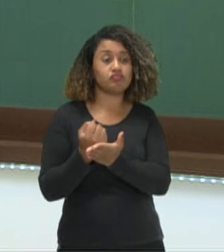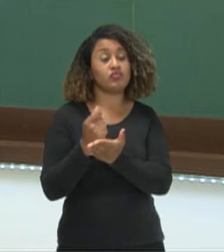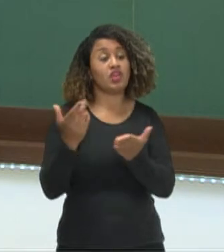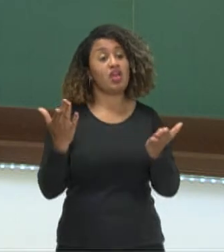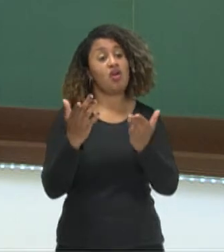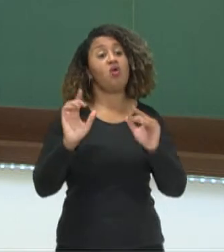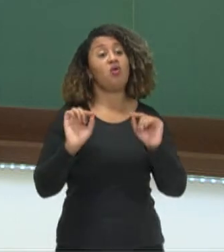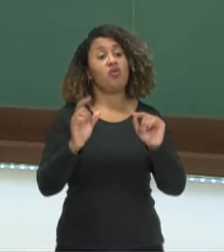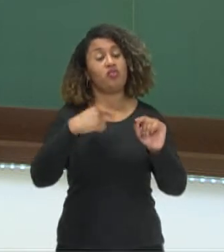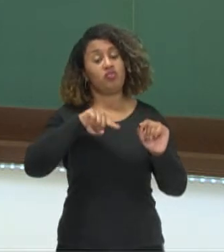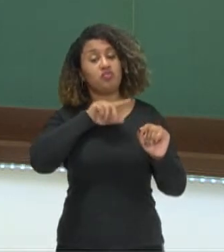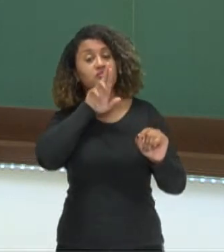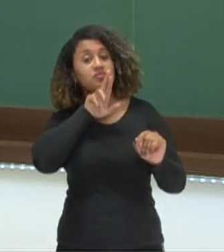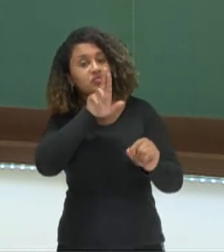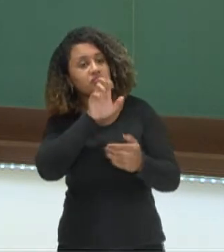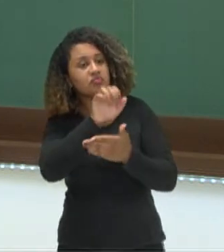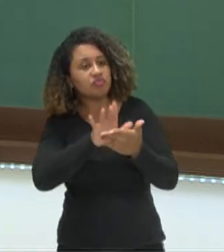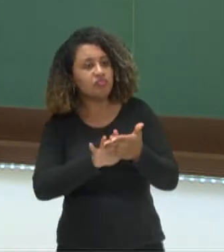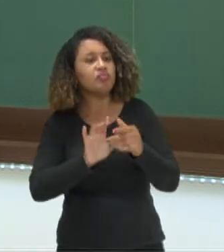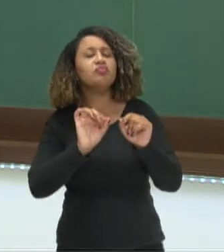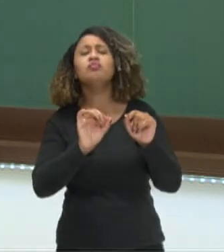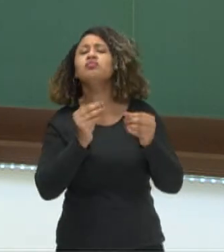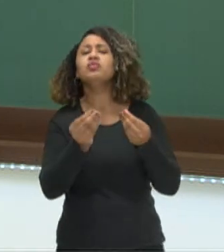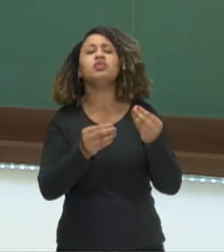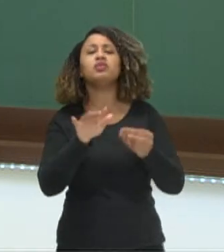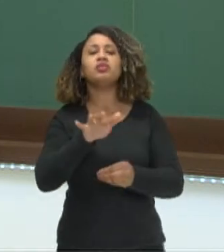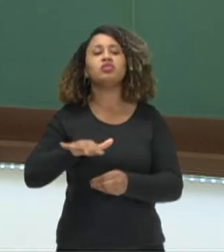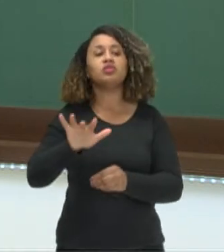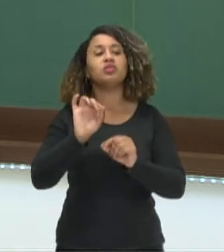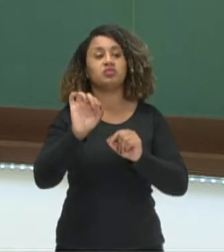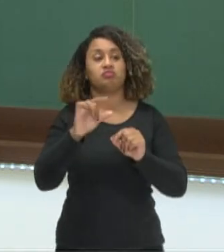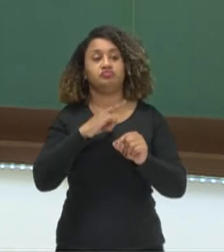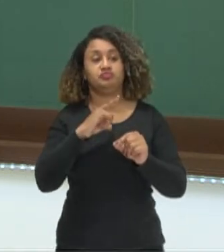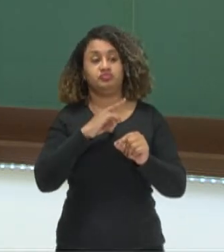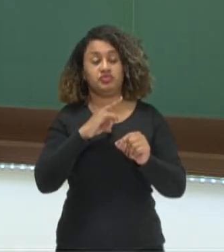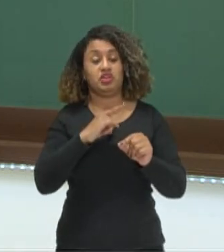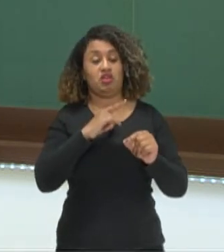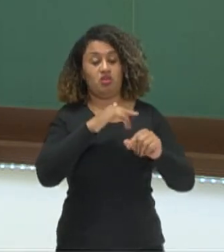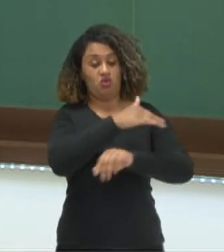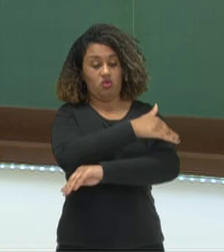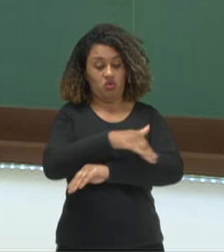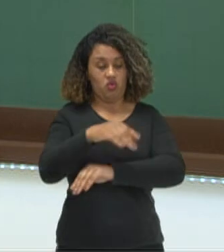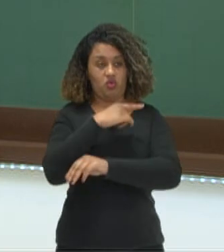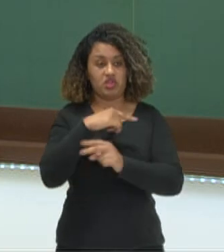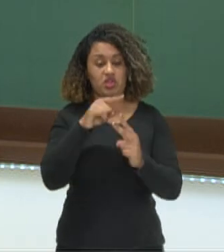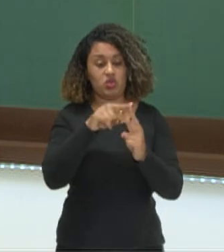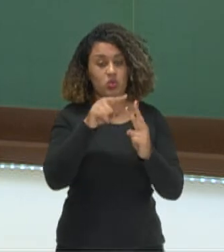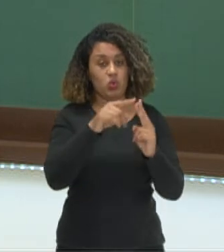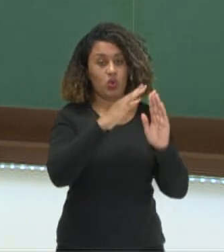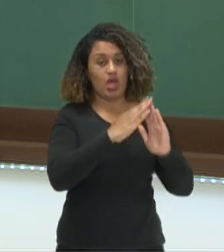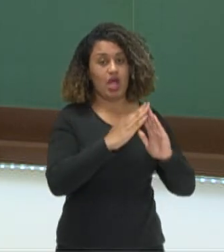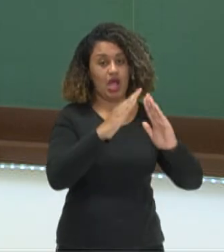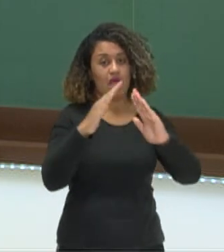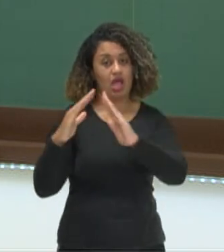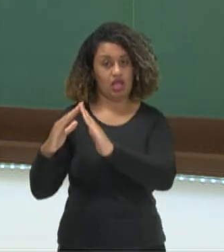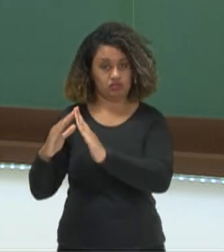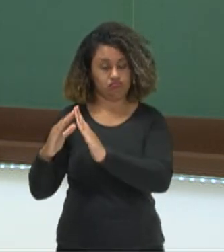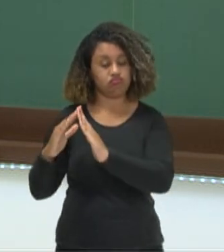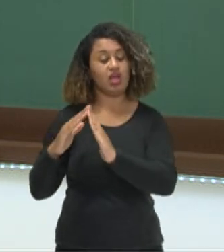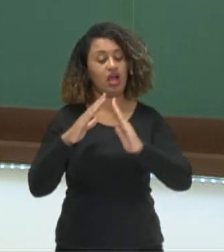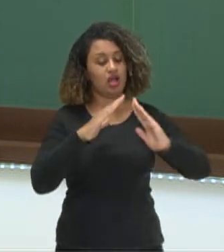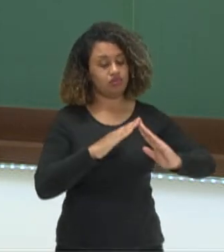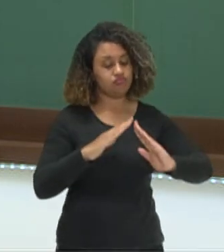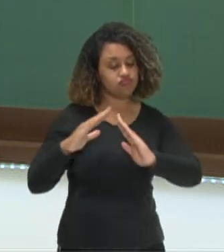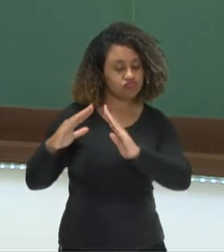agora nós vamos resolver. Qual é a situação? Ele diz que em uma rua há 2 casas, em